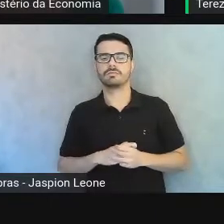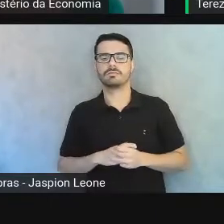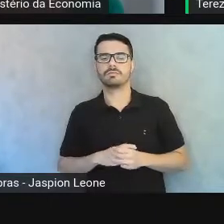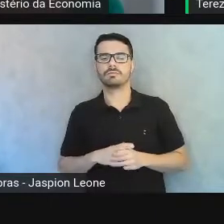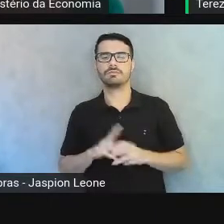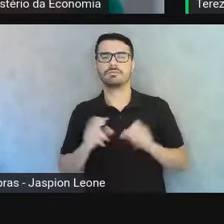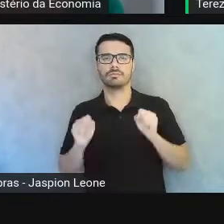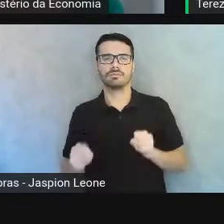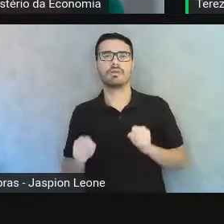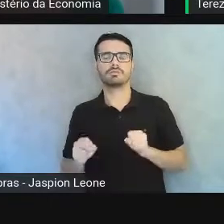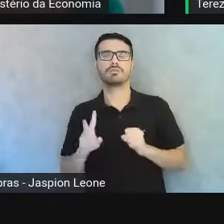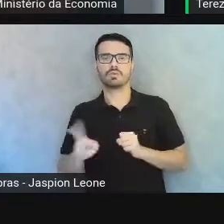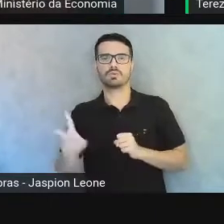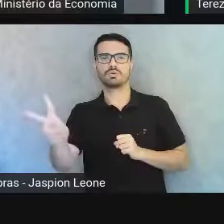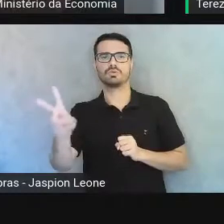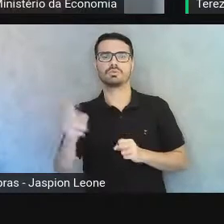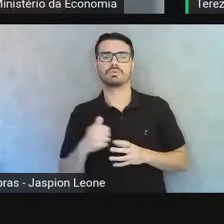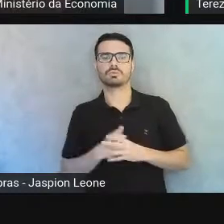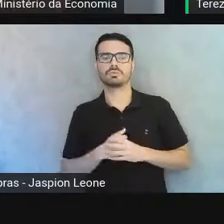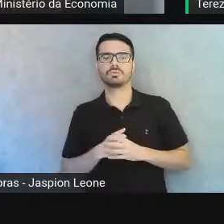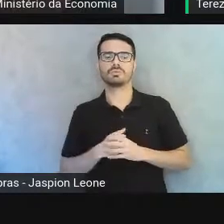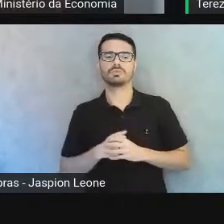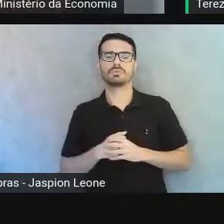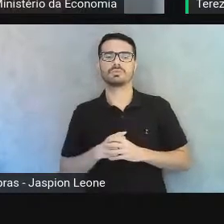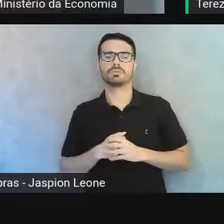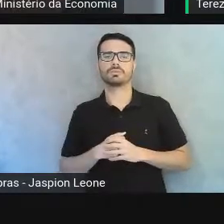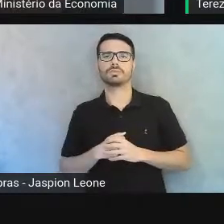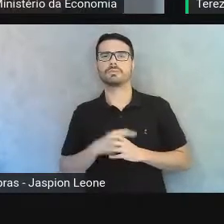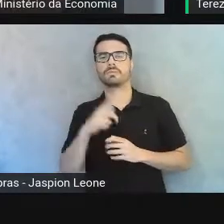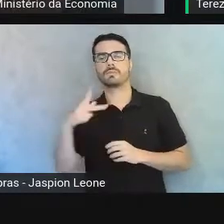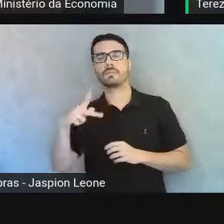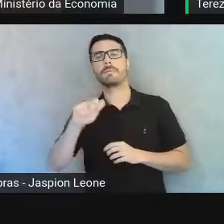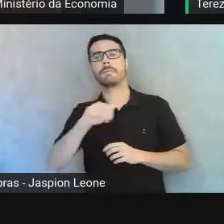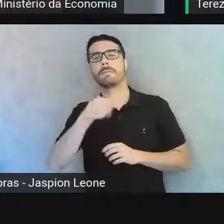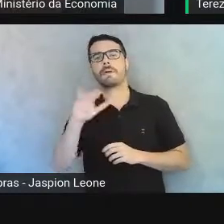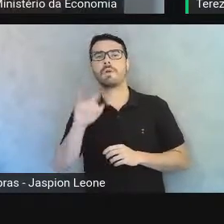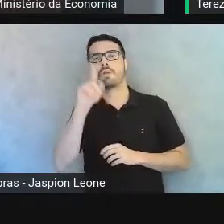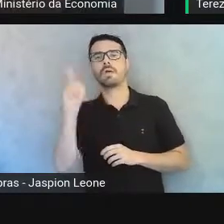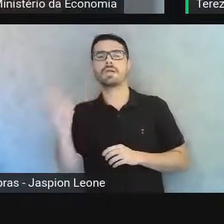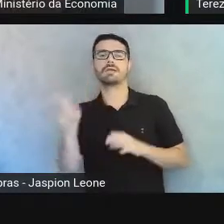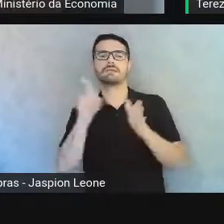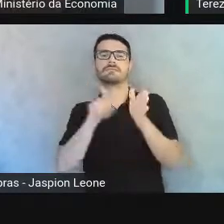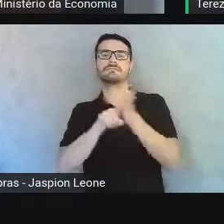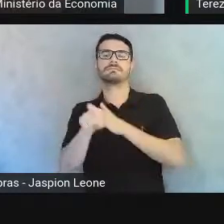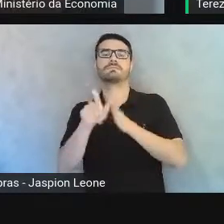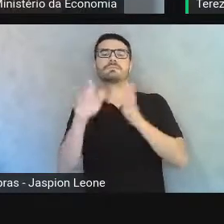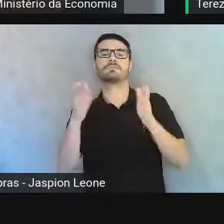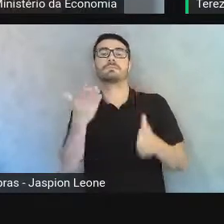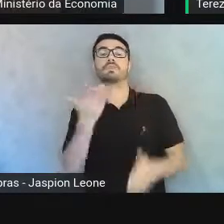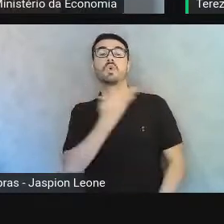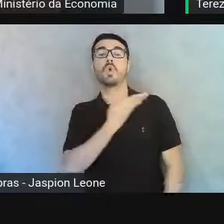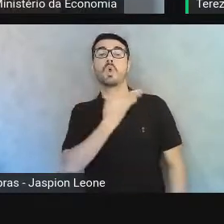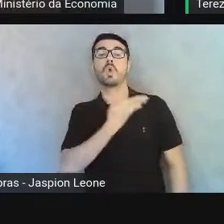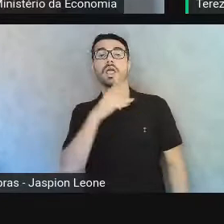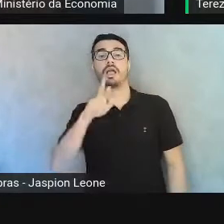Paulo? Podemos passar adiante. Então, Paulo, essa é para você, tá? Nosso colega Ricardo